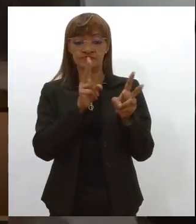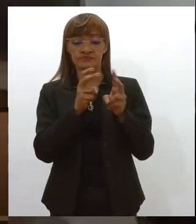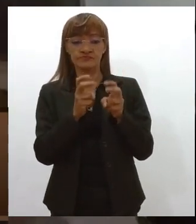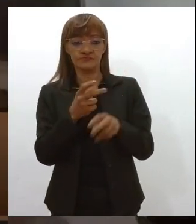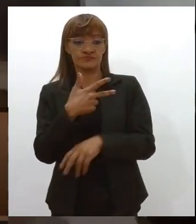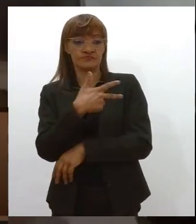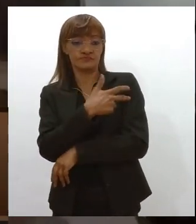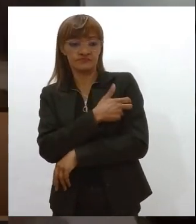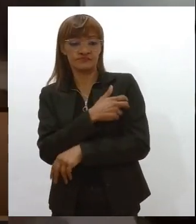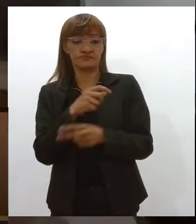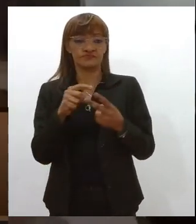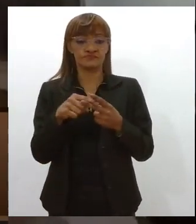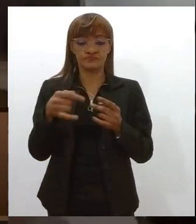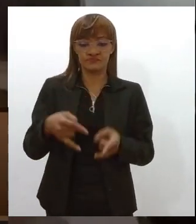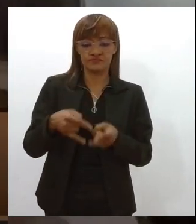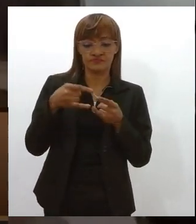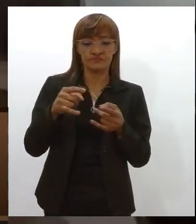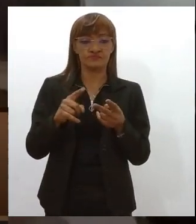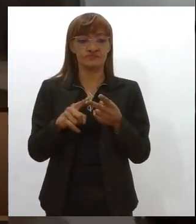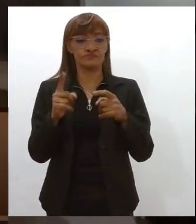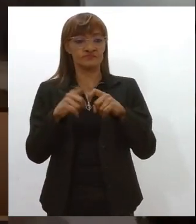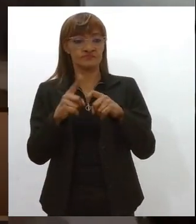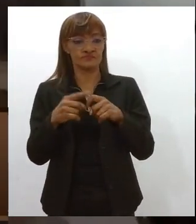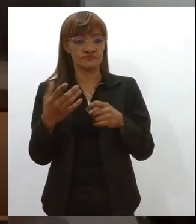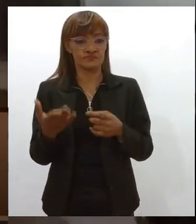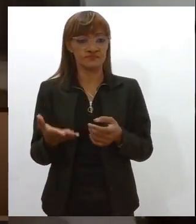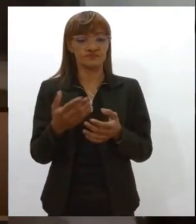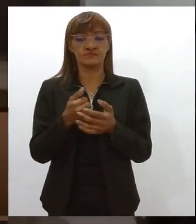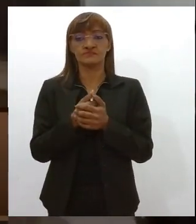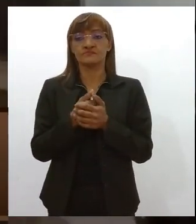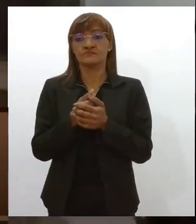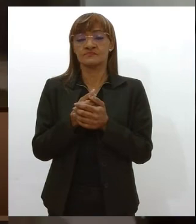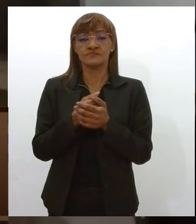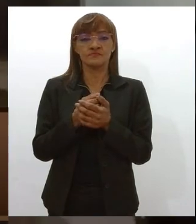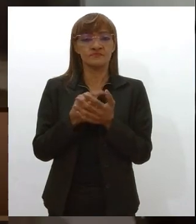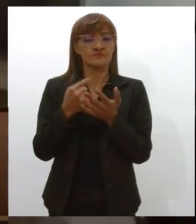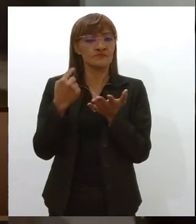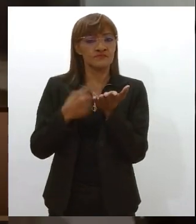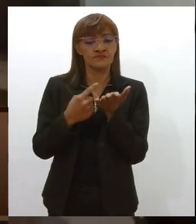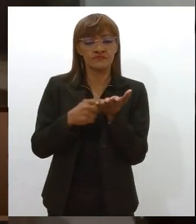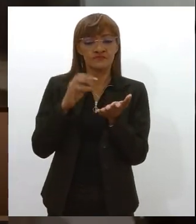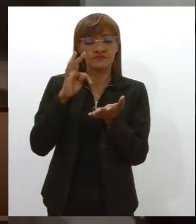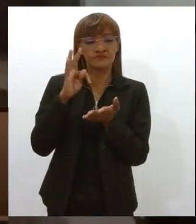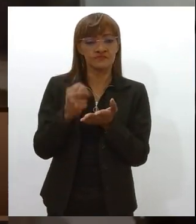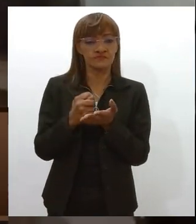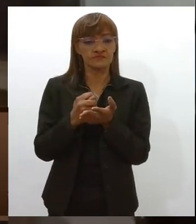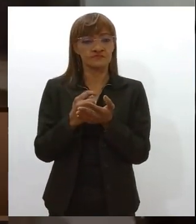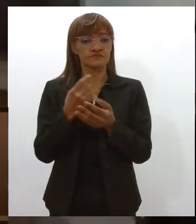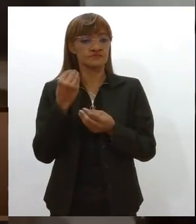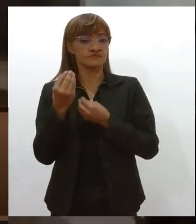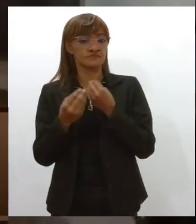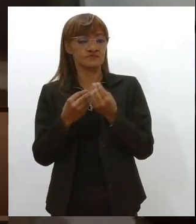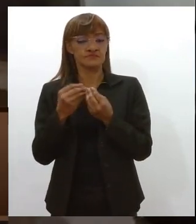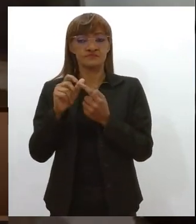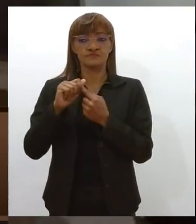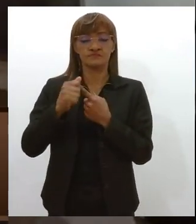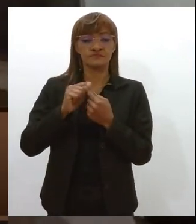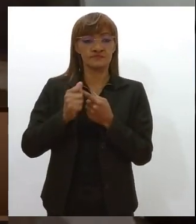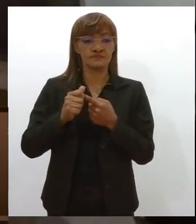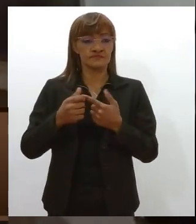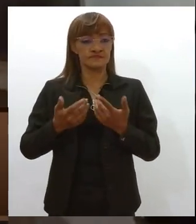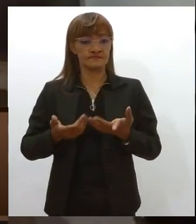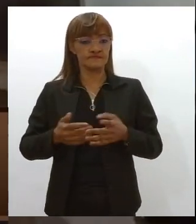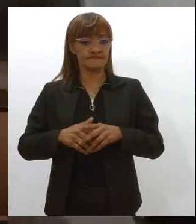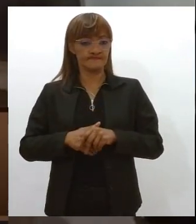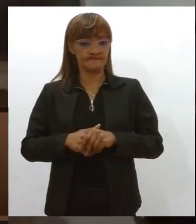falta, tem que marcar pediatra, tem que marcar neuropediatra, vá na terapeuta ocupacional. Então, de estar ali